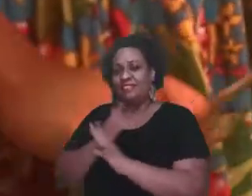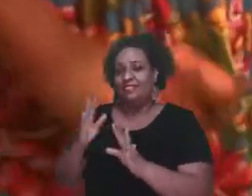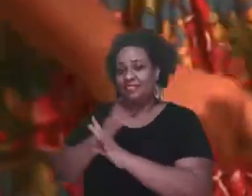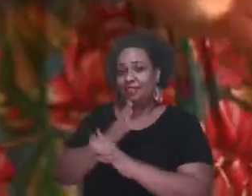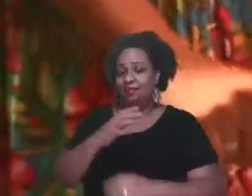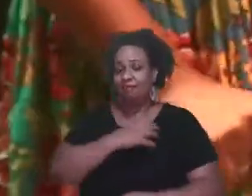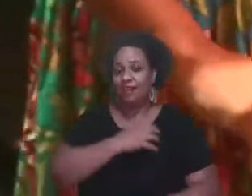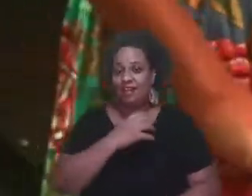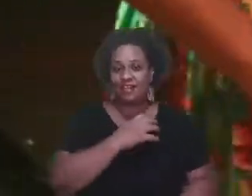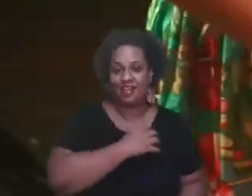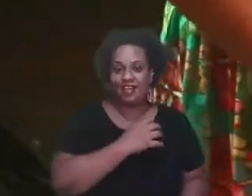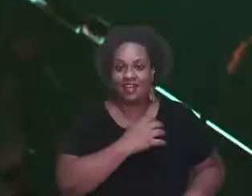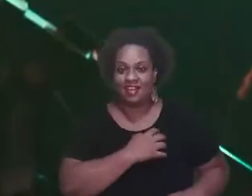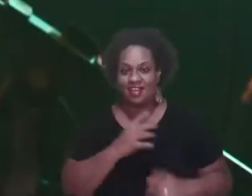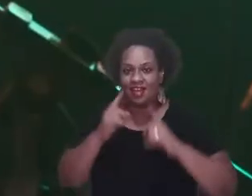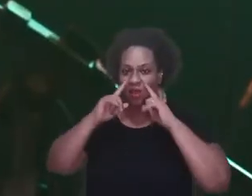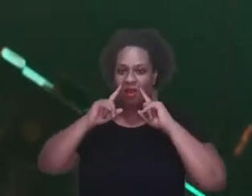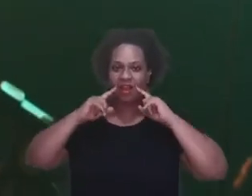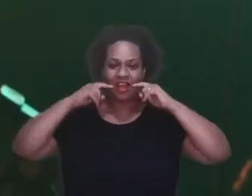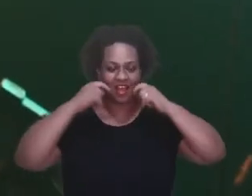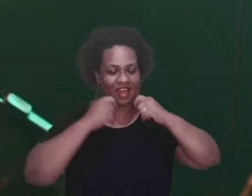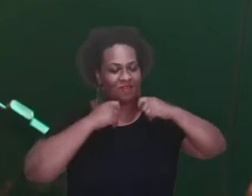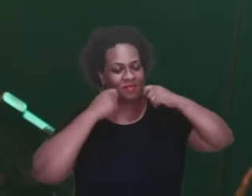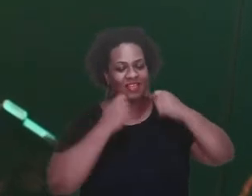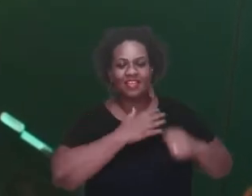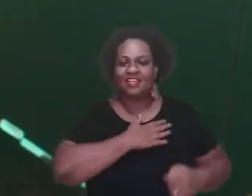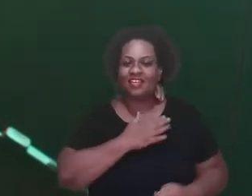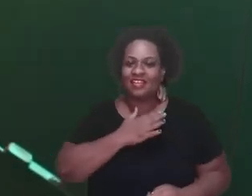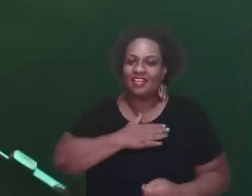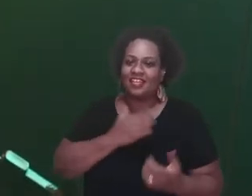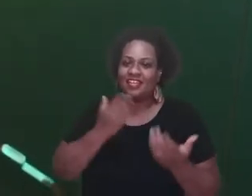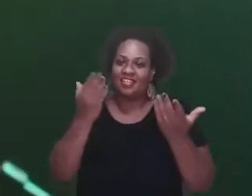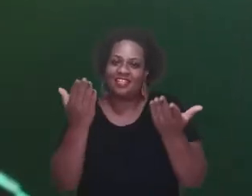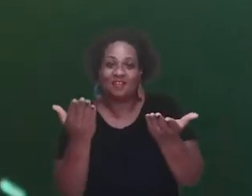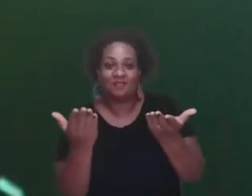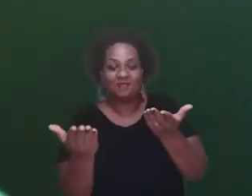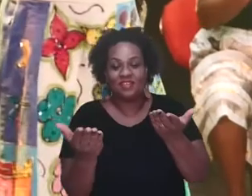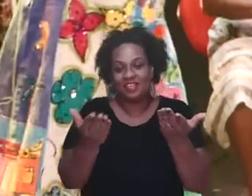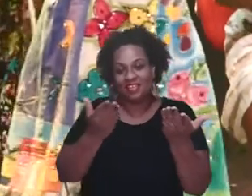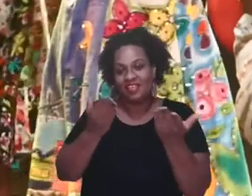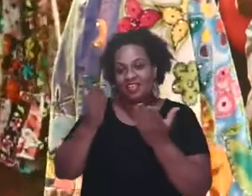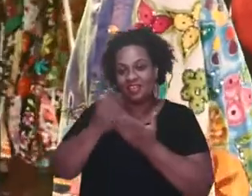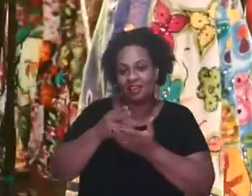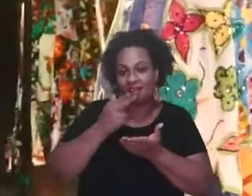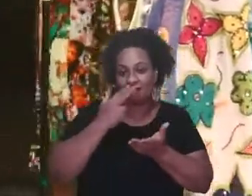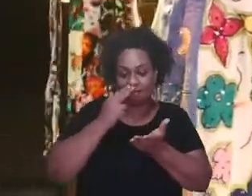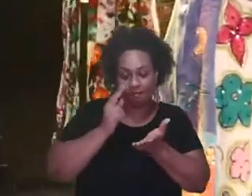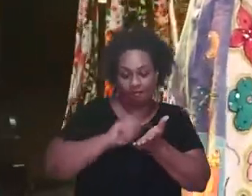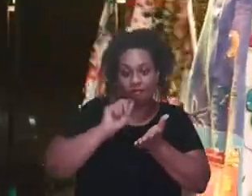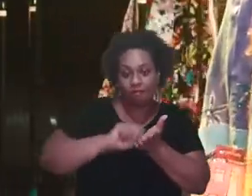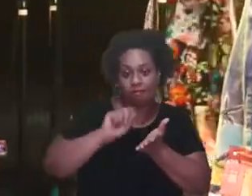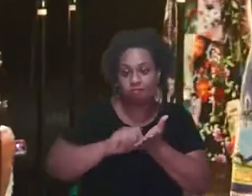minha cidade baiana Alagoana vou lhe mandar lhe